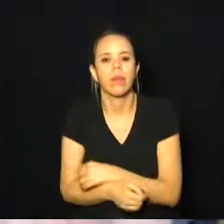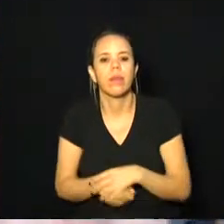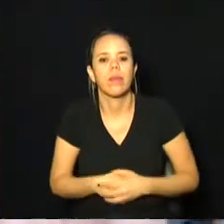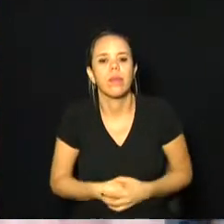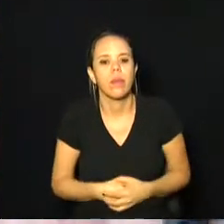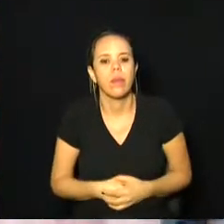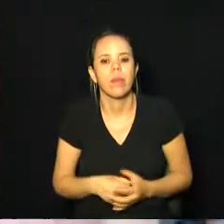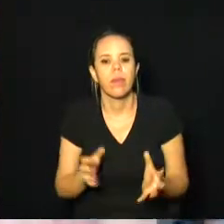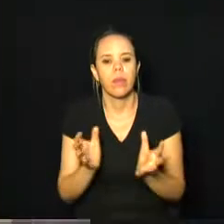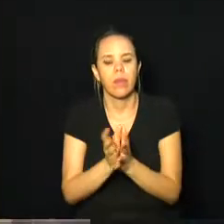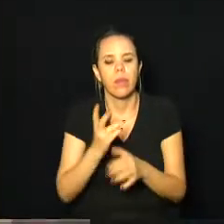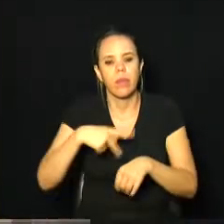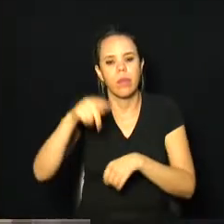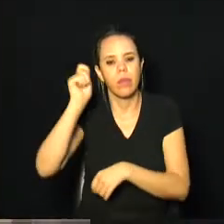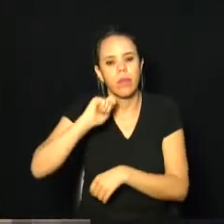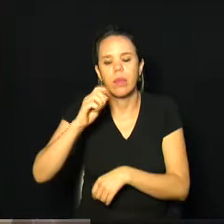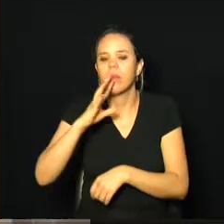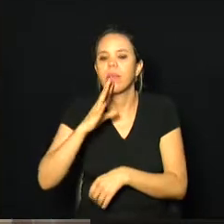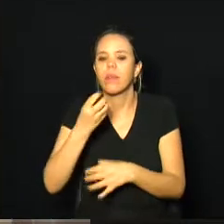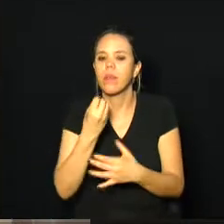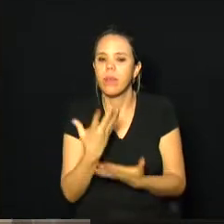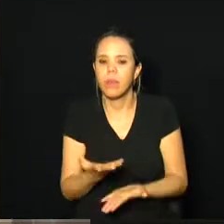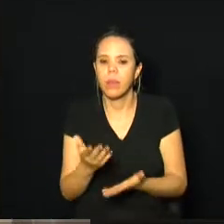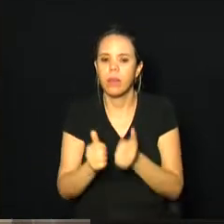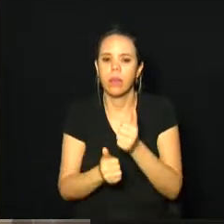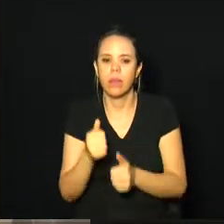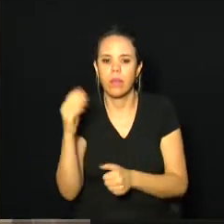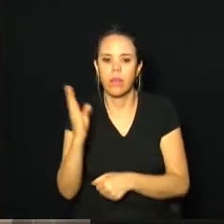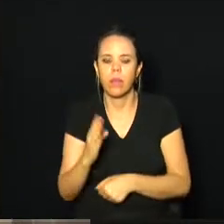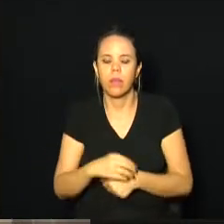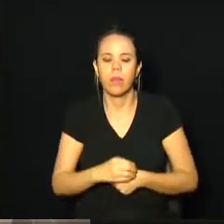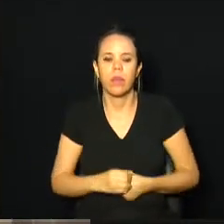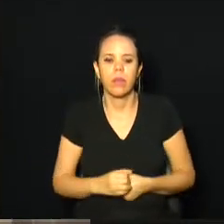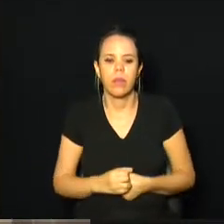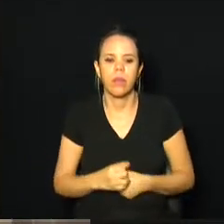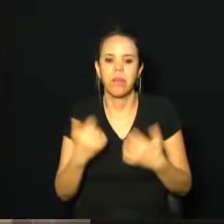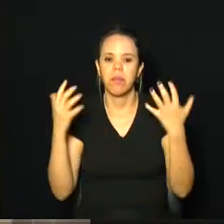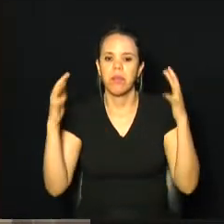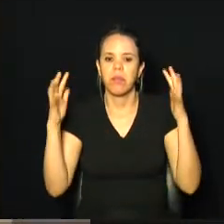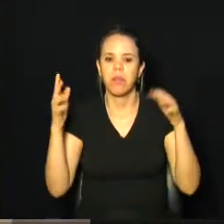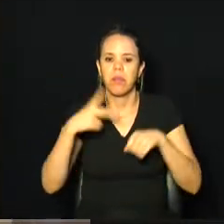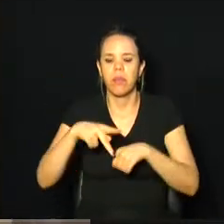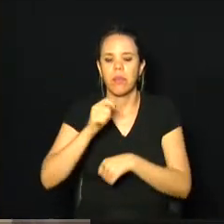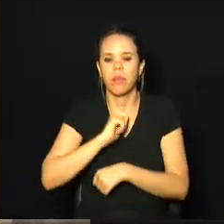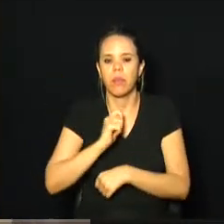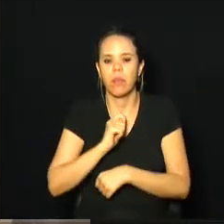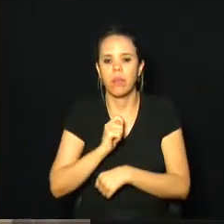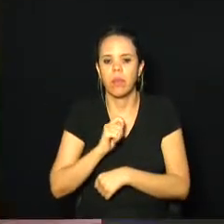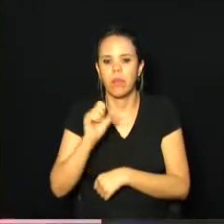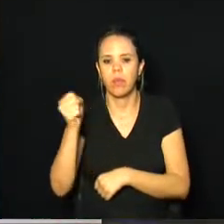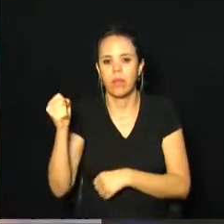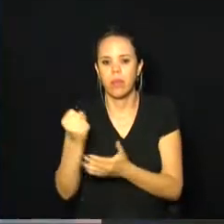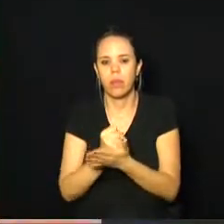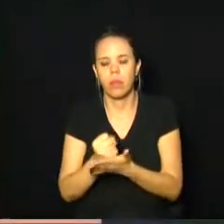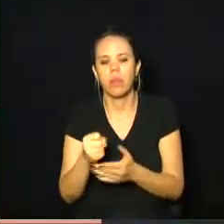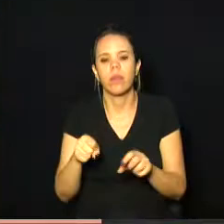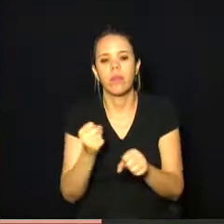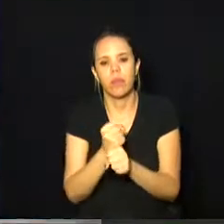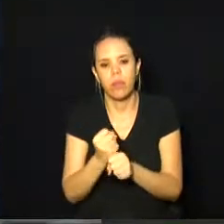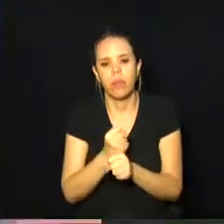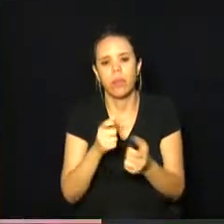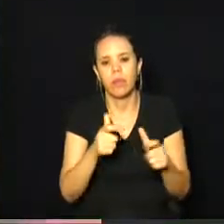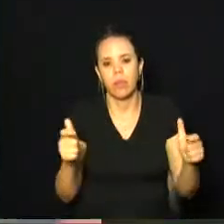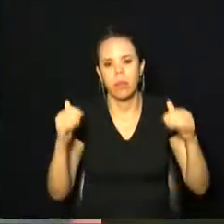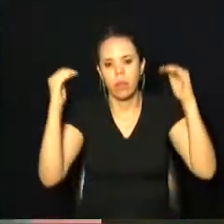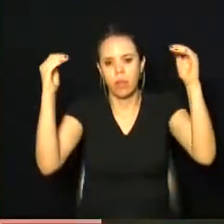era o técnico da seleção argentina e conhece bem os jogadores do Brasil. Então, assim, tem que dar os parabéns à Argentina, tanto aquela de 88, que tinha grandes jogadores,